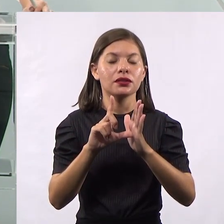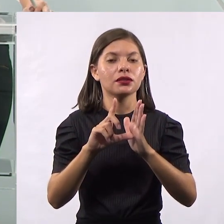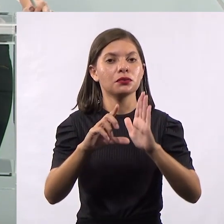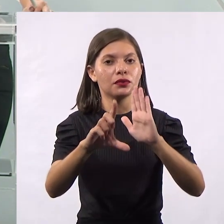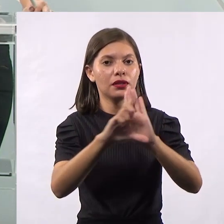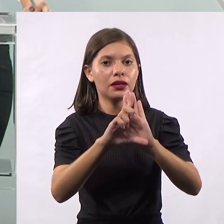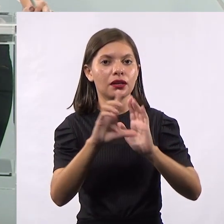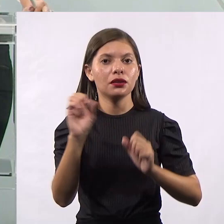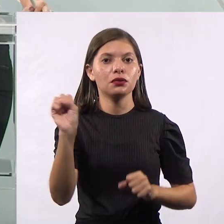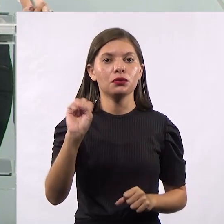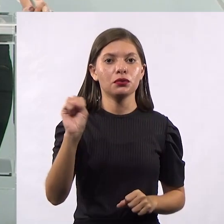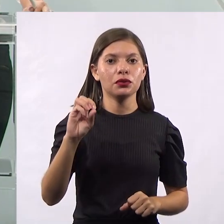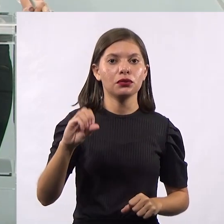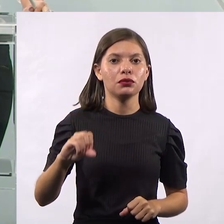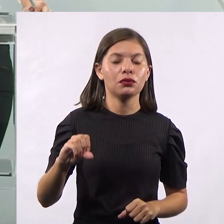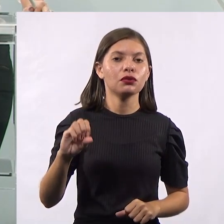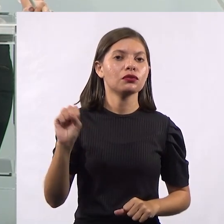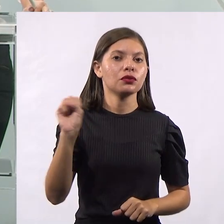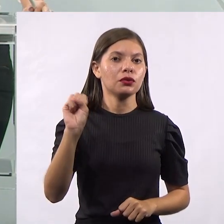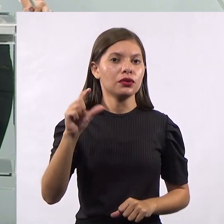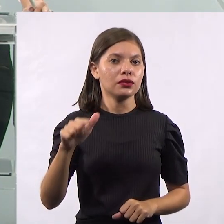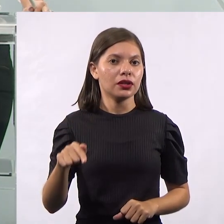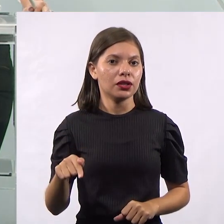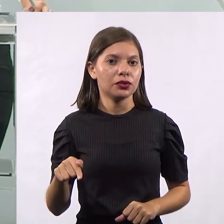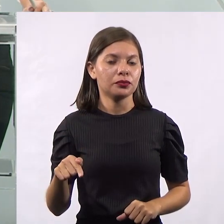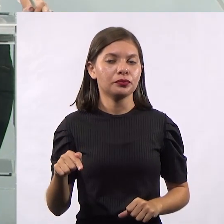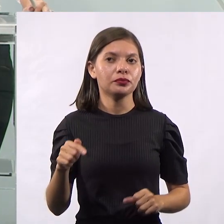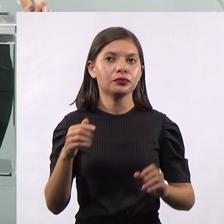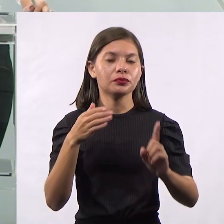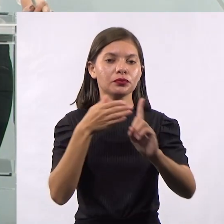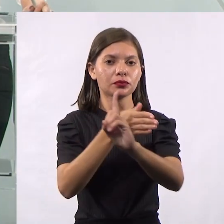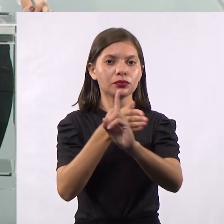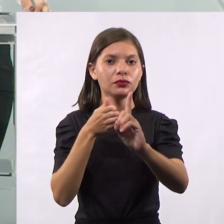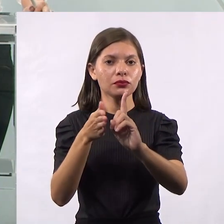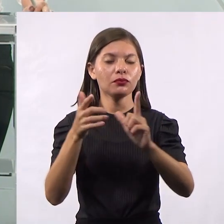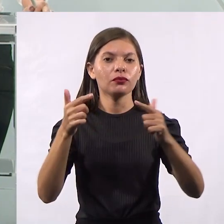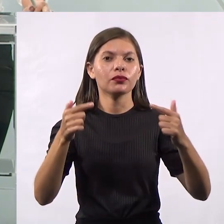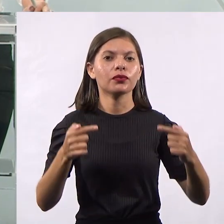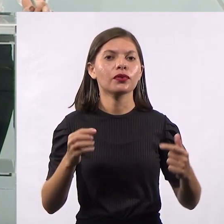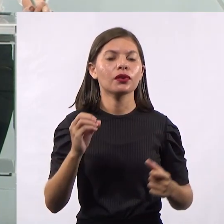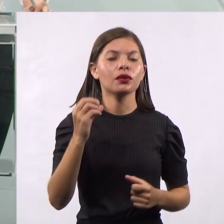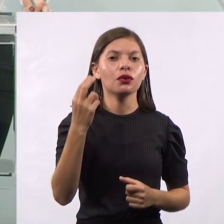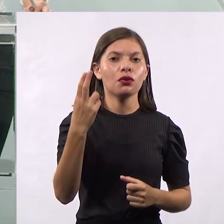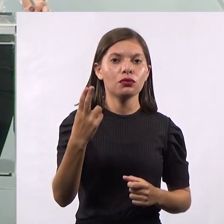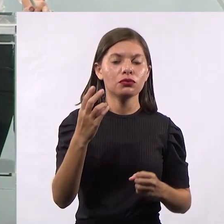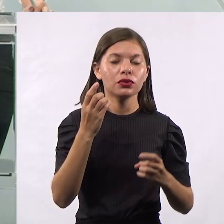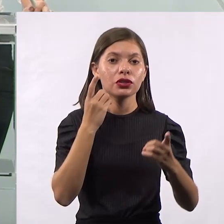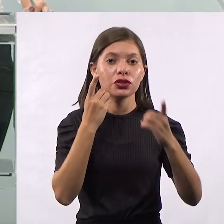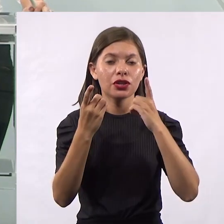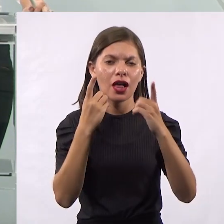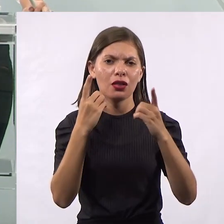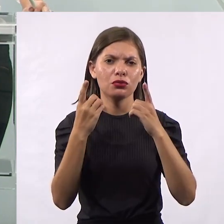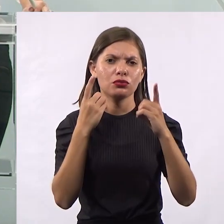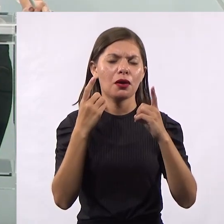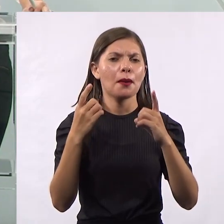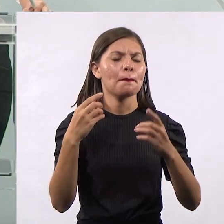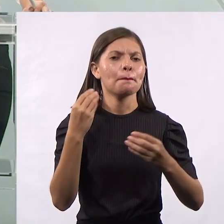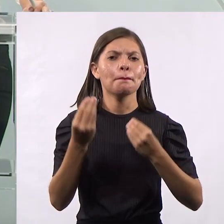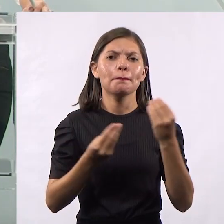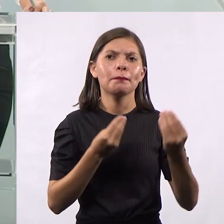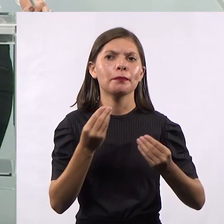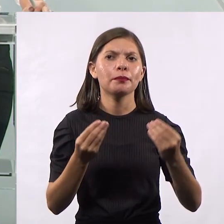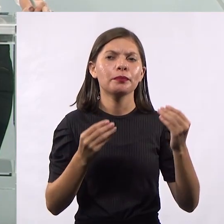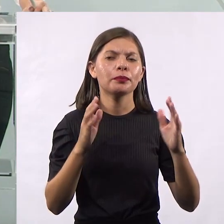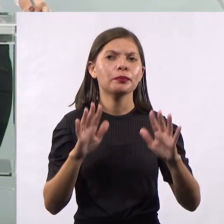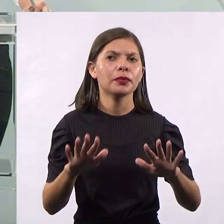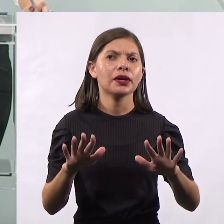Né, segundo a lei 8987, que vai ser ou modalidade concorrência ou na modalidade diálogo competitivo. Beleza, mas o